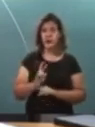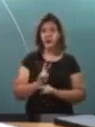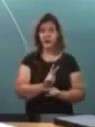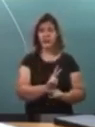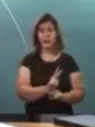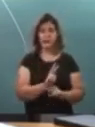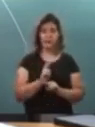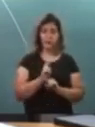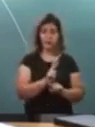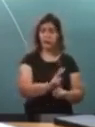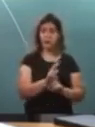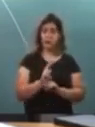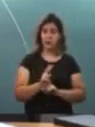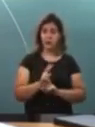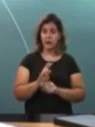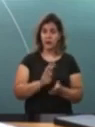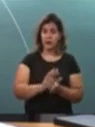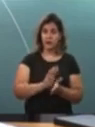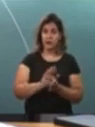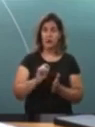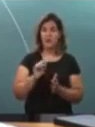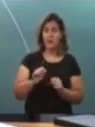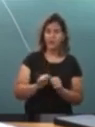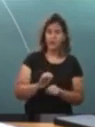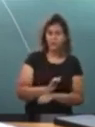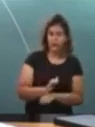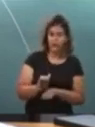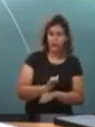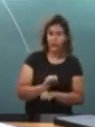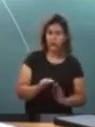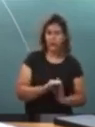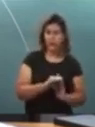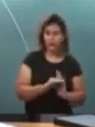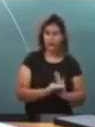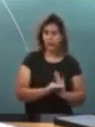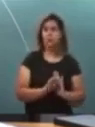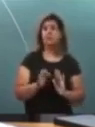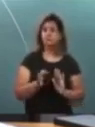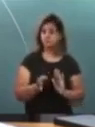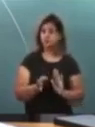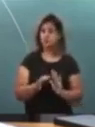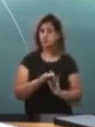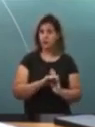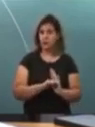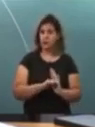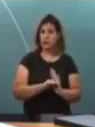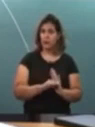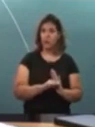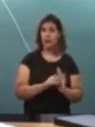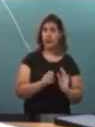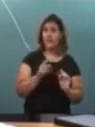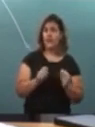ela desconta o empréstimo servidor, que realmente ela desconta, podendo recolher ao